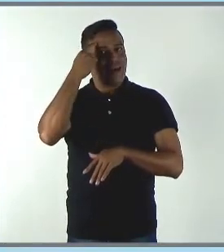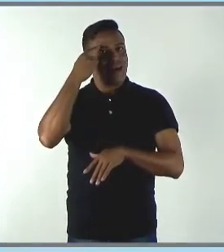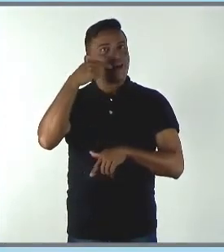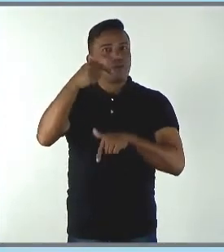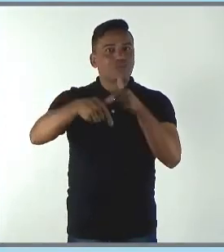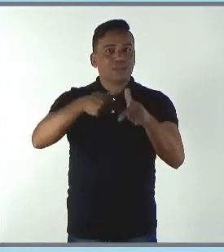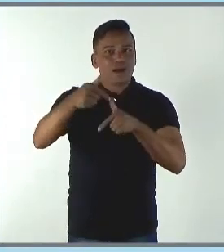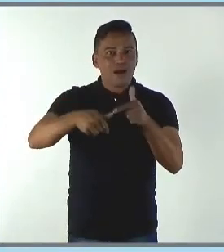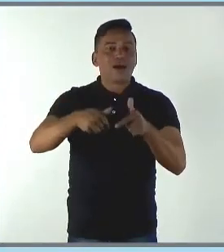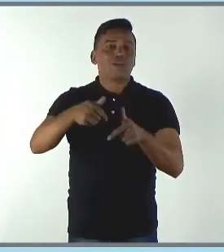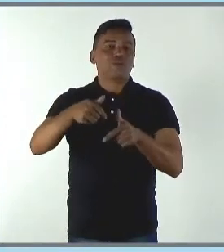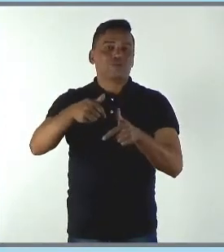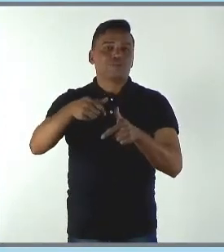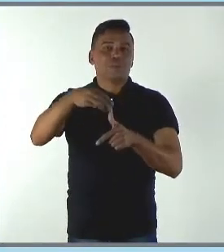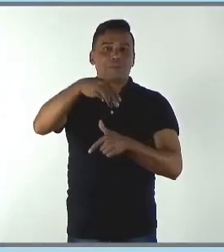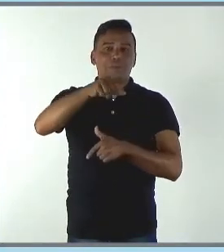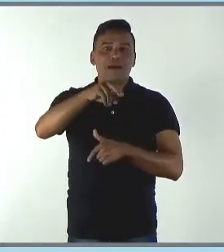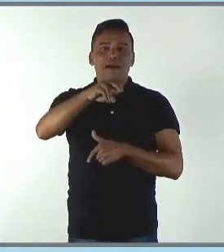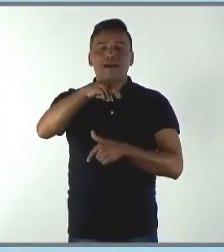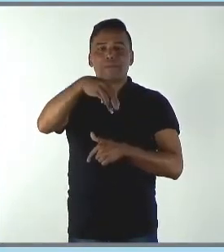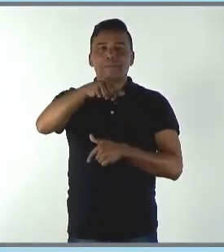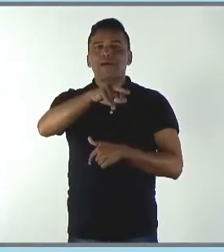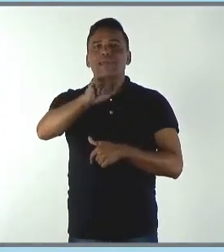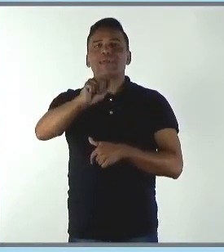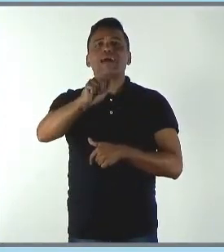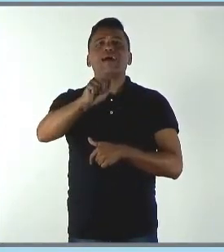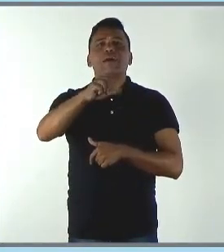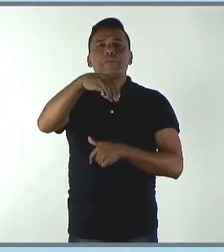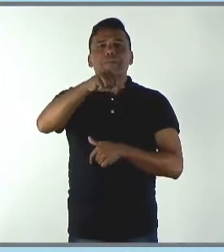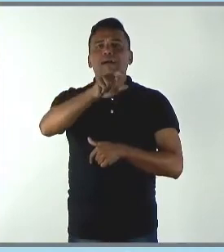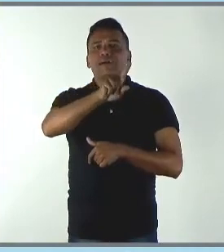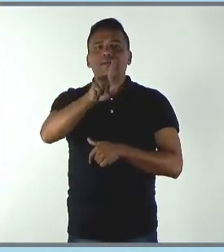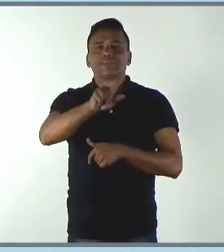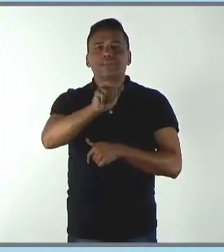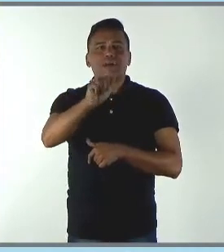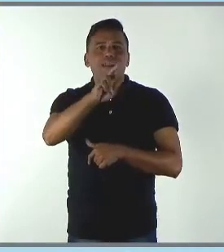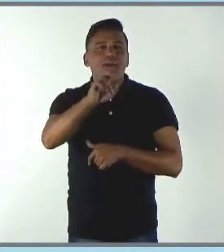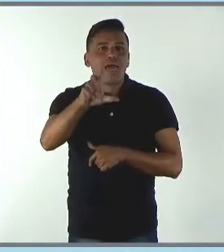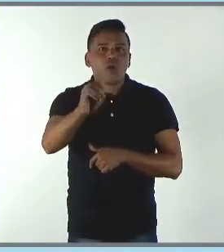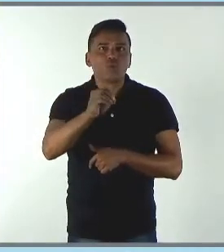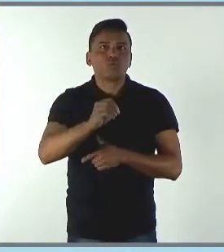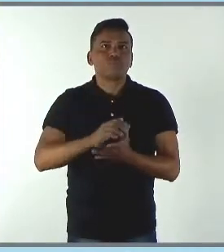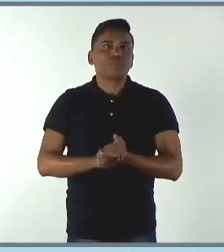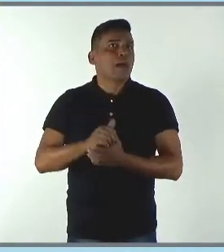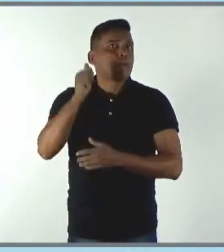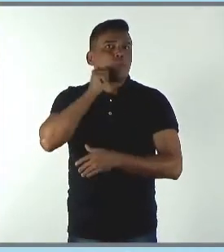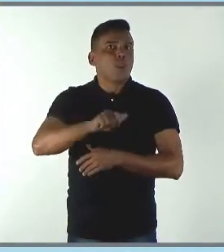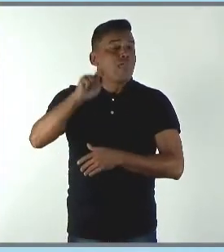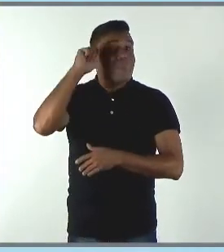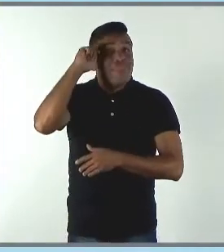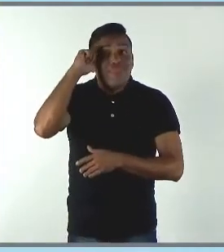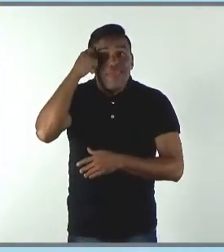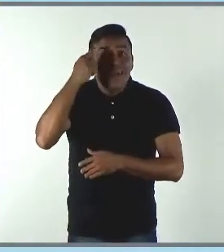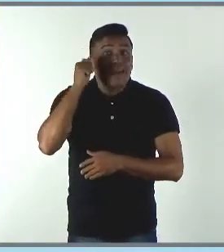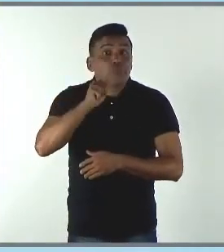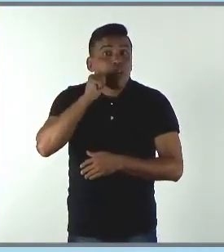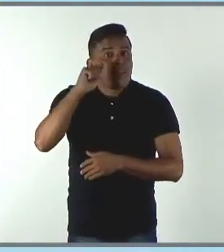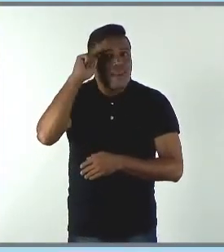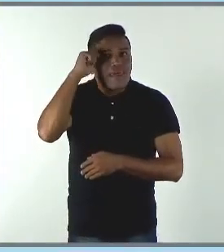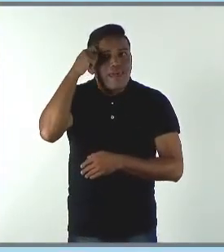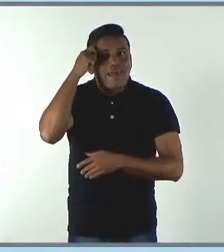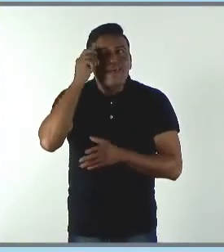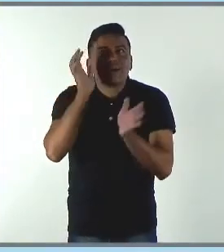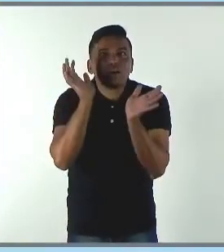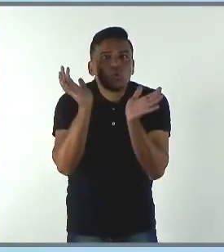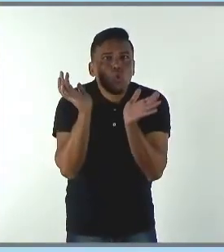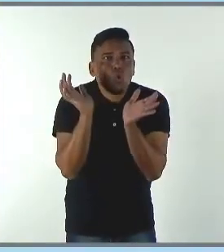Mazzarello, como essa mulher negra que, pensando nesse conjunto do que é ser negro no